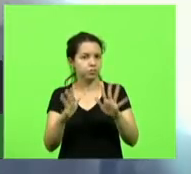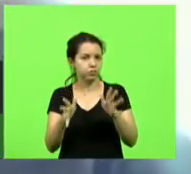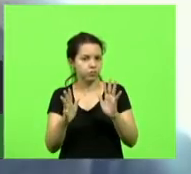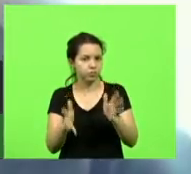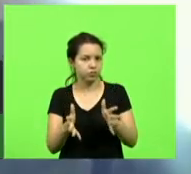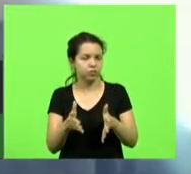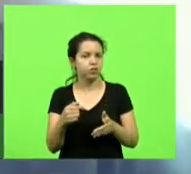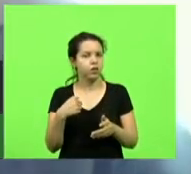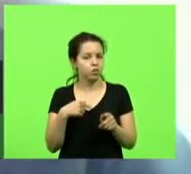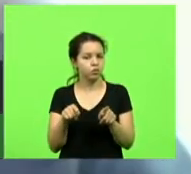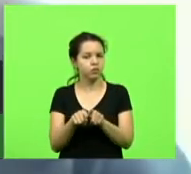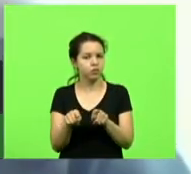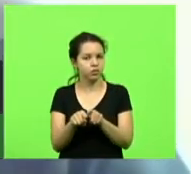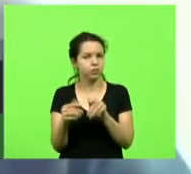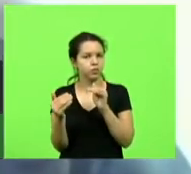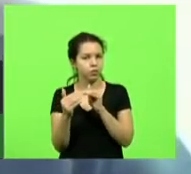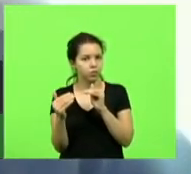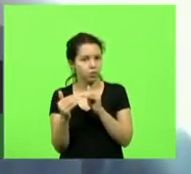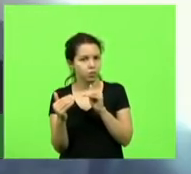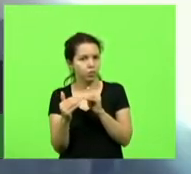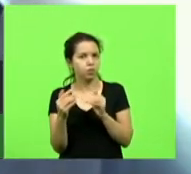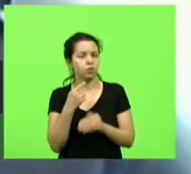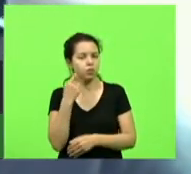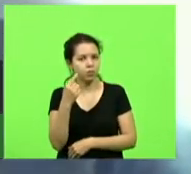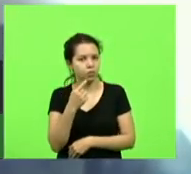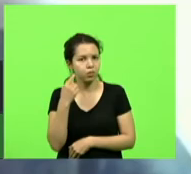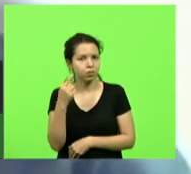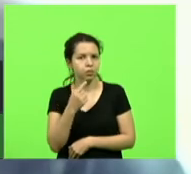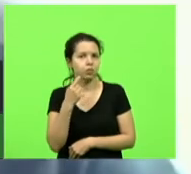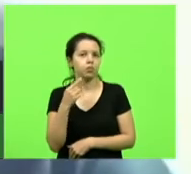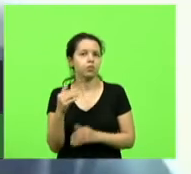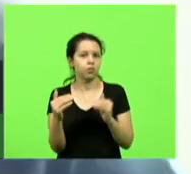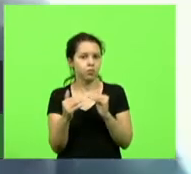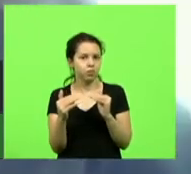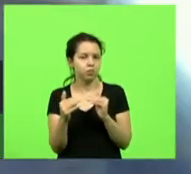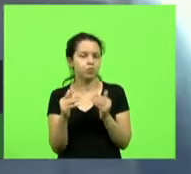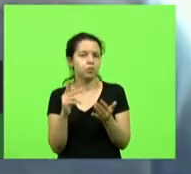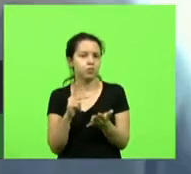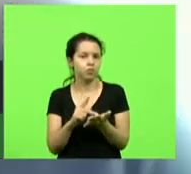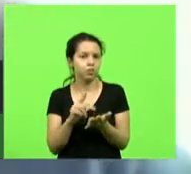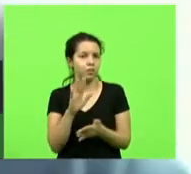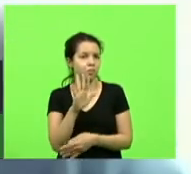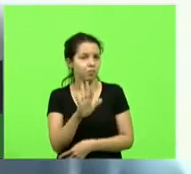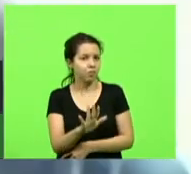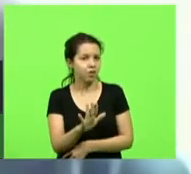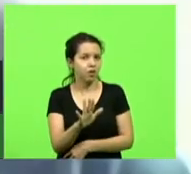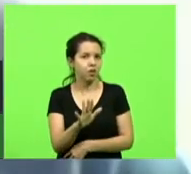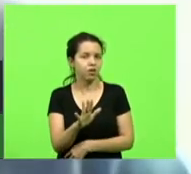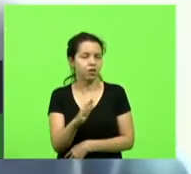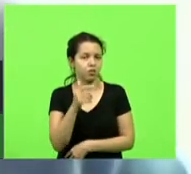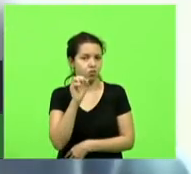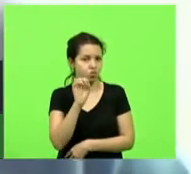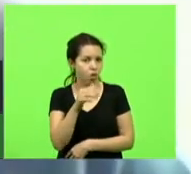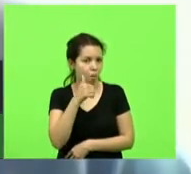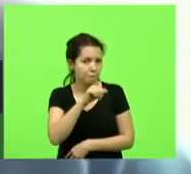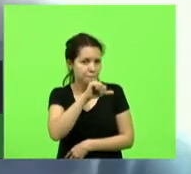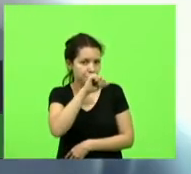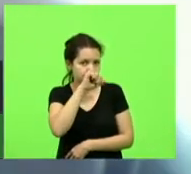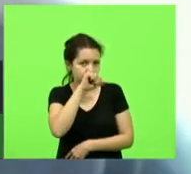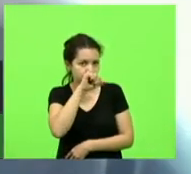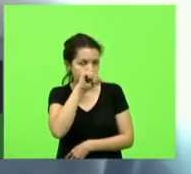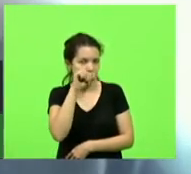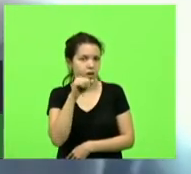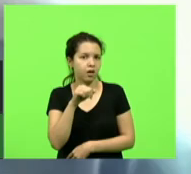também concordo, ô deputada, concordo mesmo, sabe? Mas não tem só mães